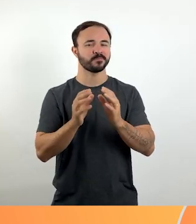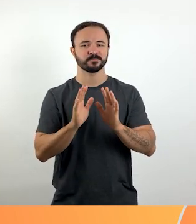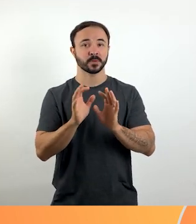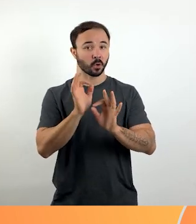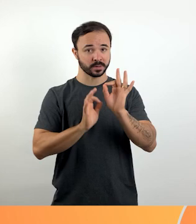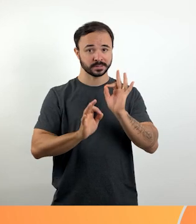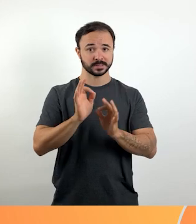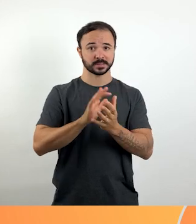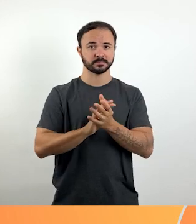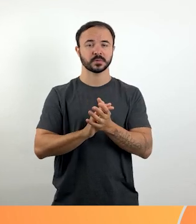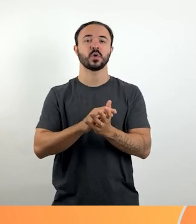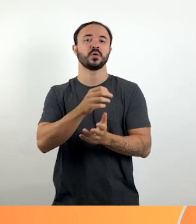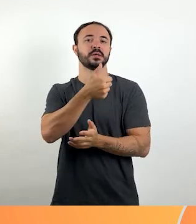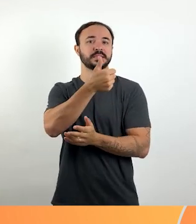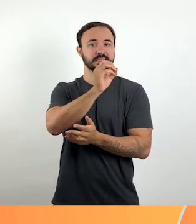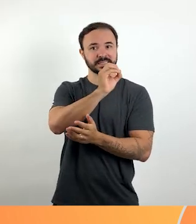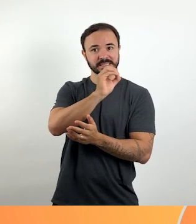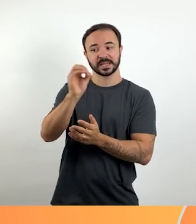100